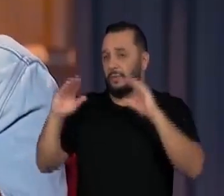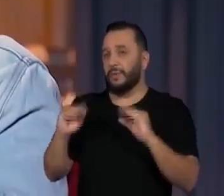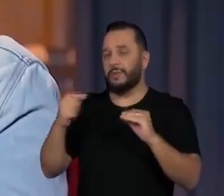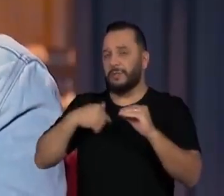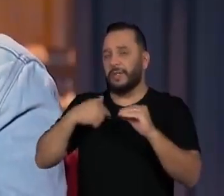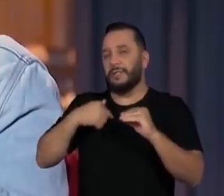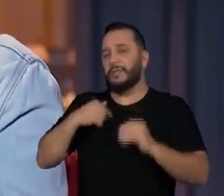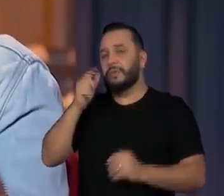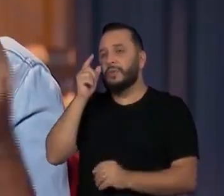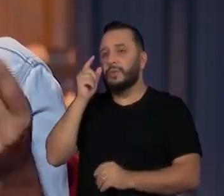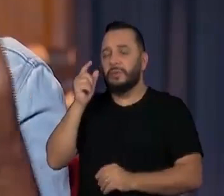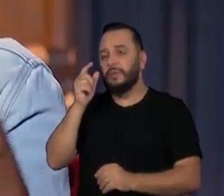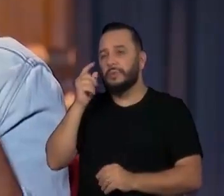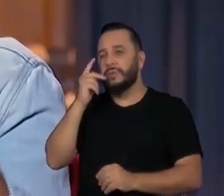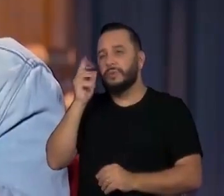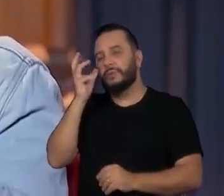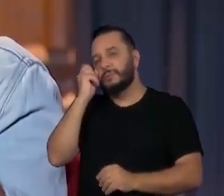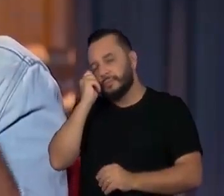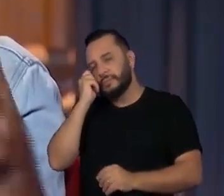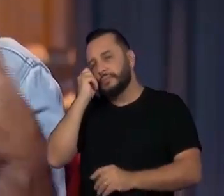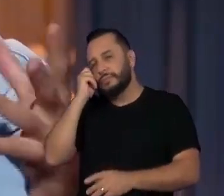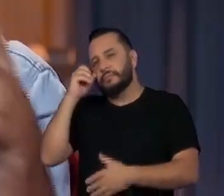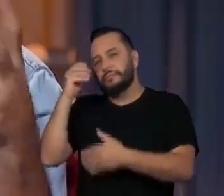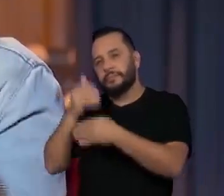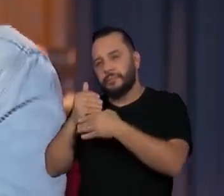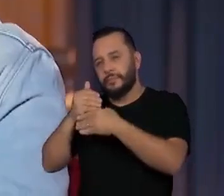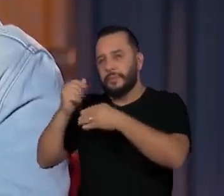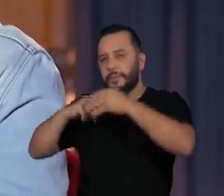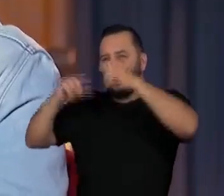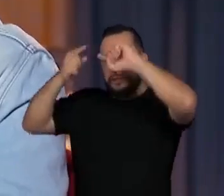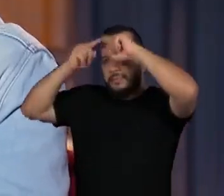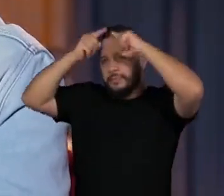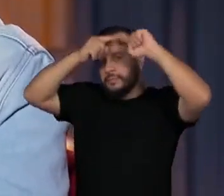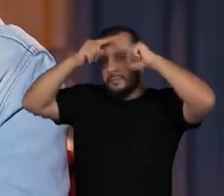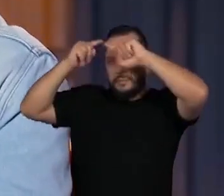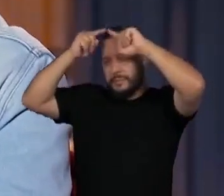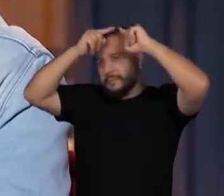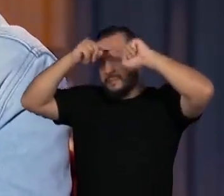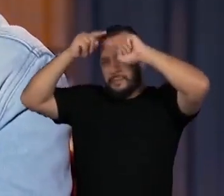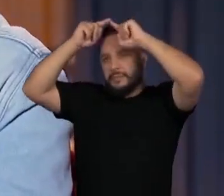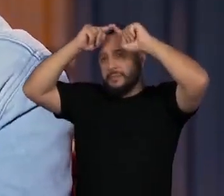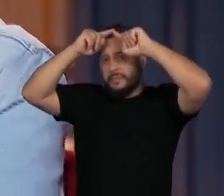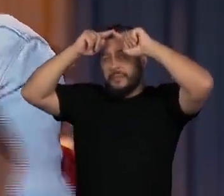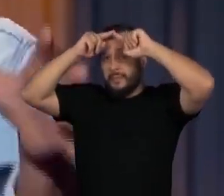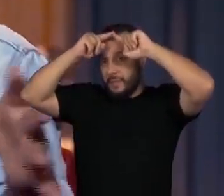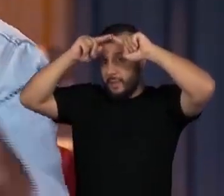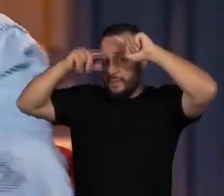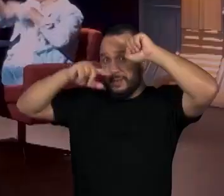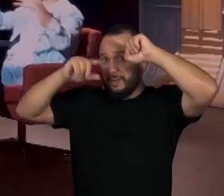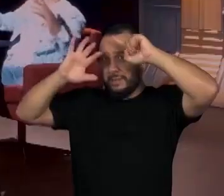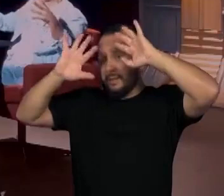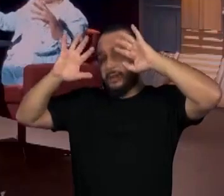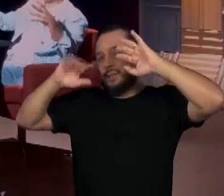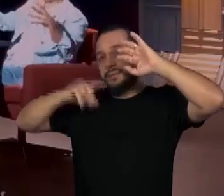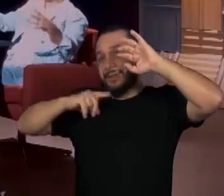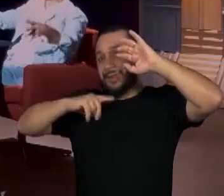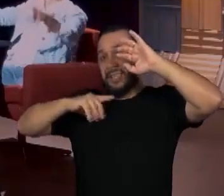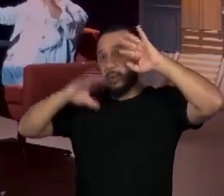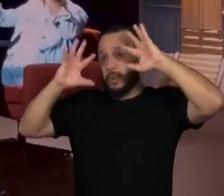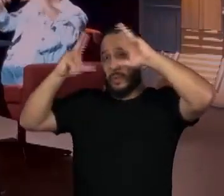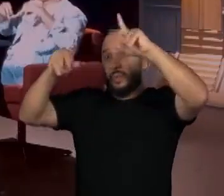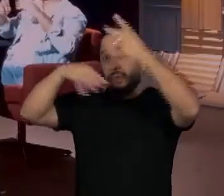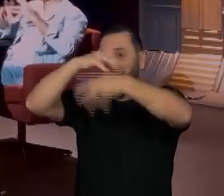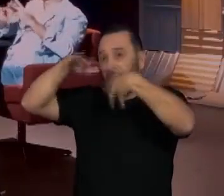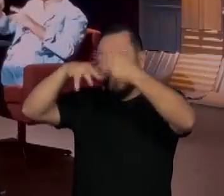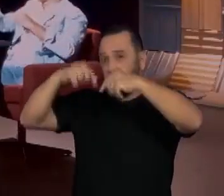não e elas são podados para poder fazer uma seleção né porque é muito importante se você conectar tudo com tudo a ver uma sopa